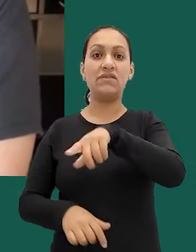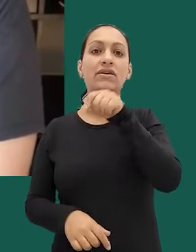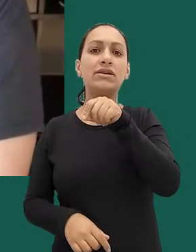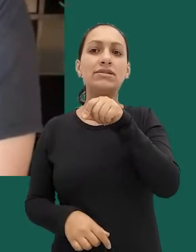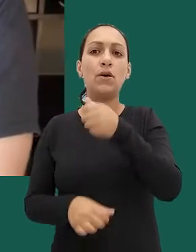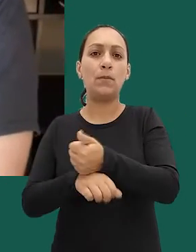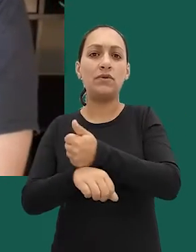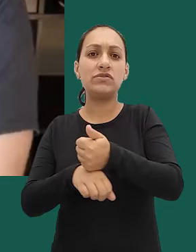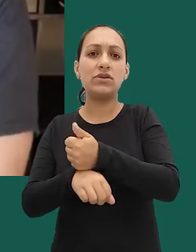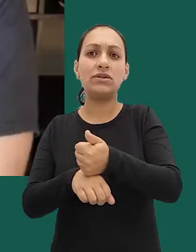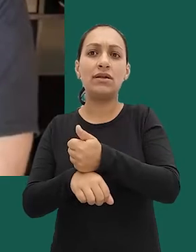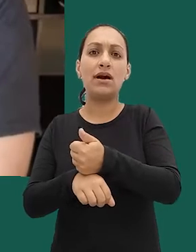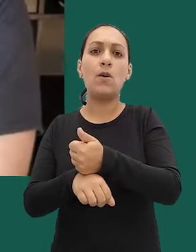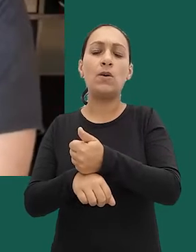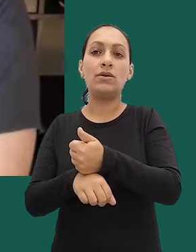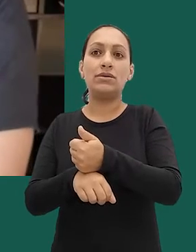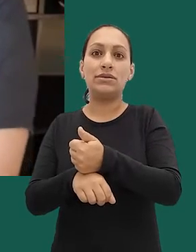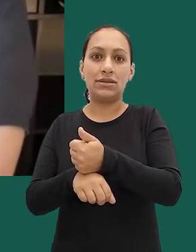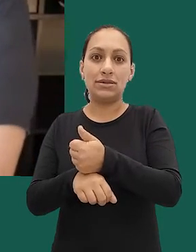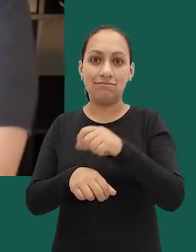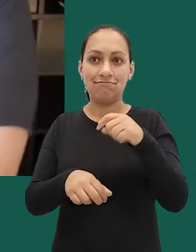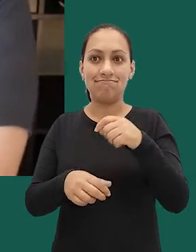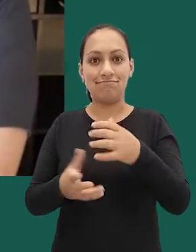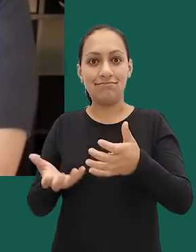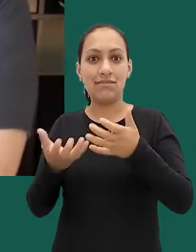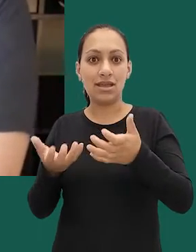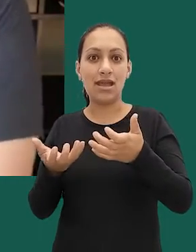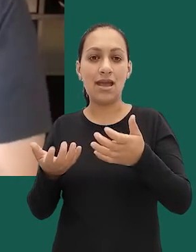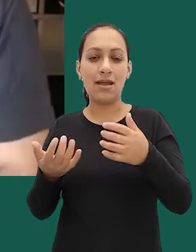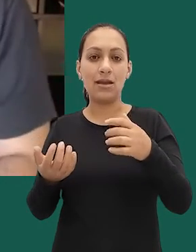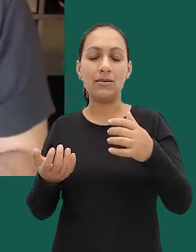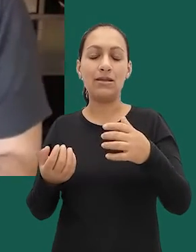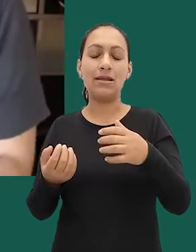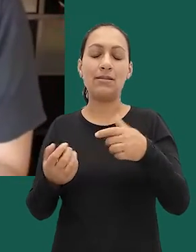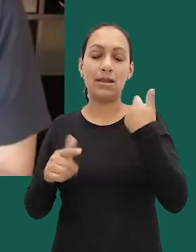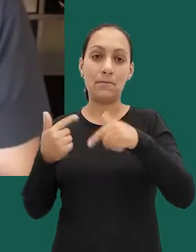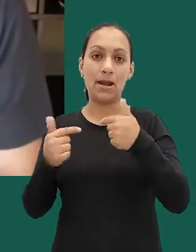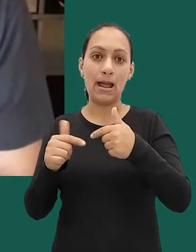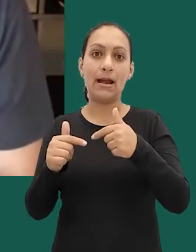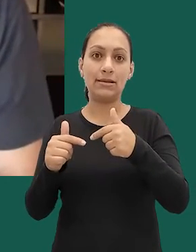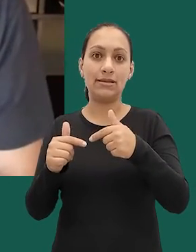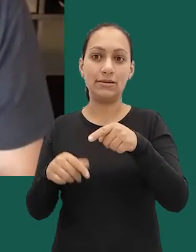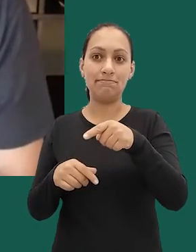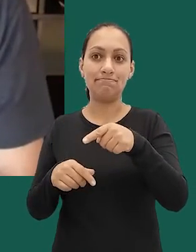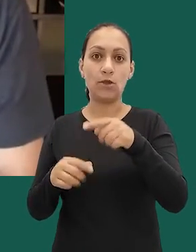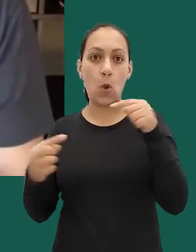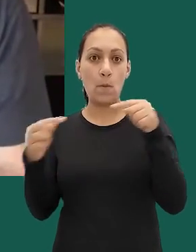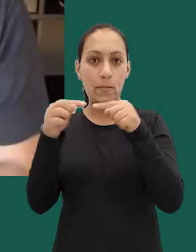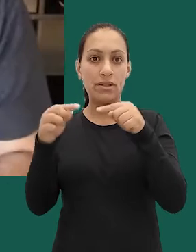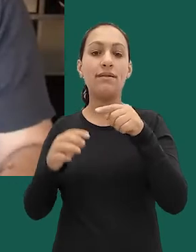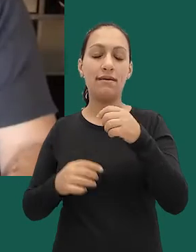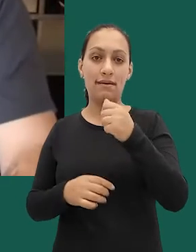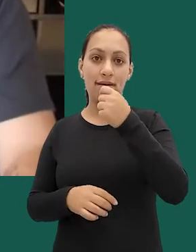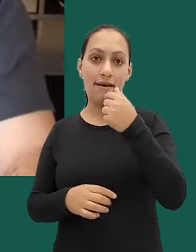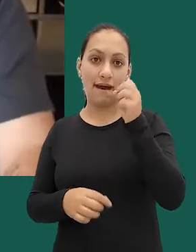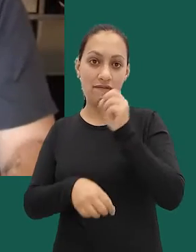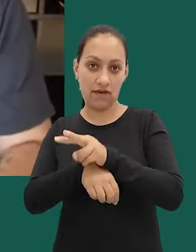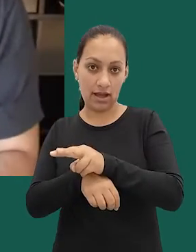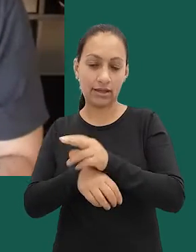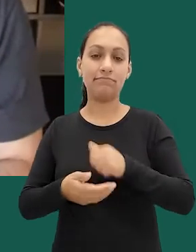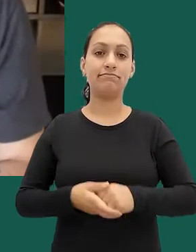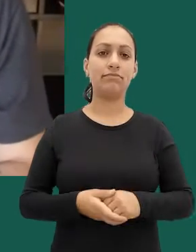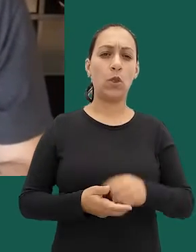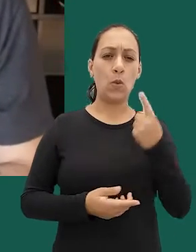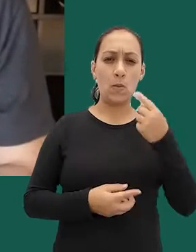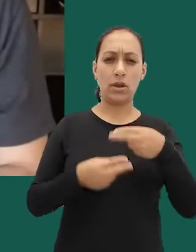profissional que a gente gostaria de trabalhar se aplicasse para a vaga. Uma coisa que sempre bateu muito, e eu tive muita sorte